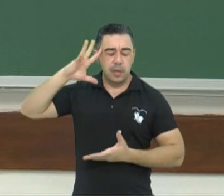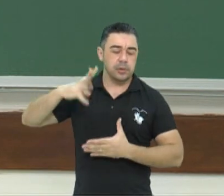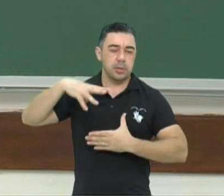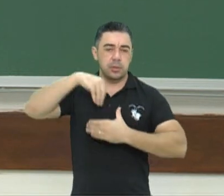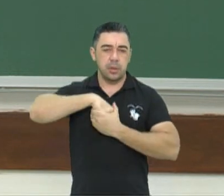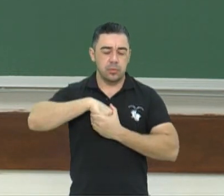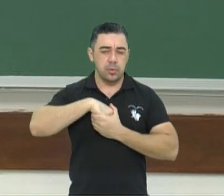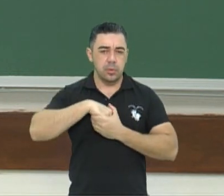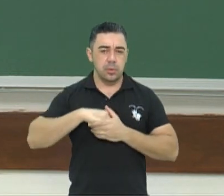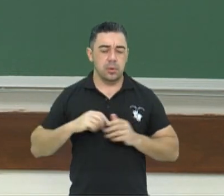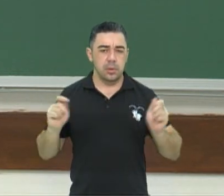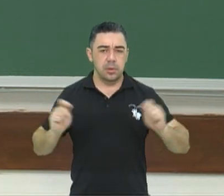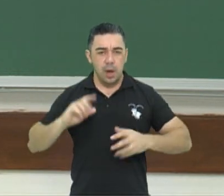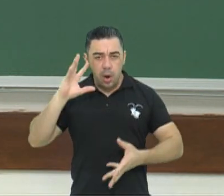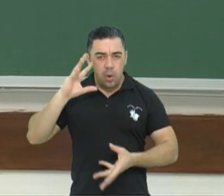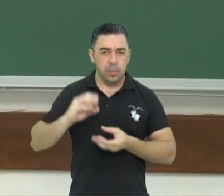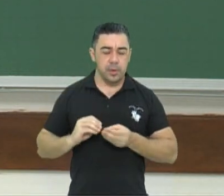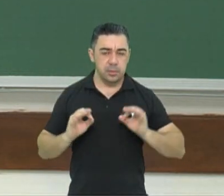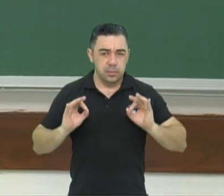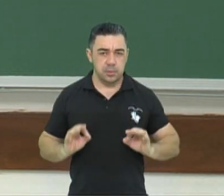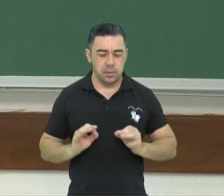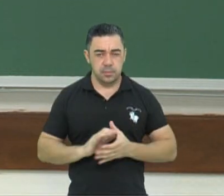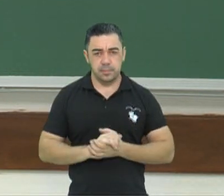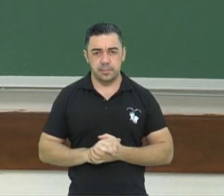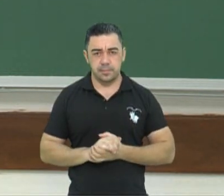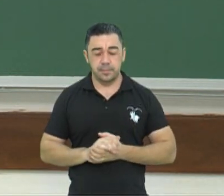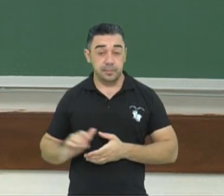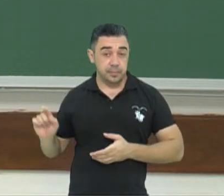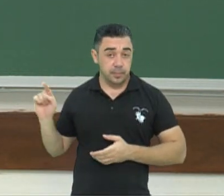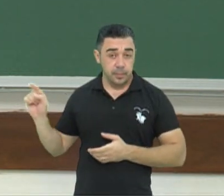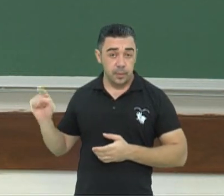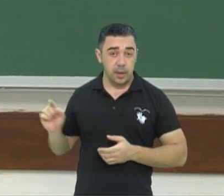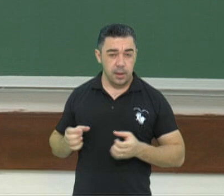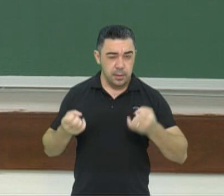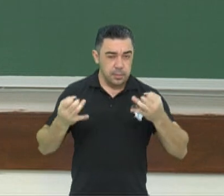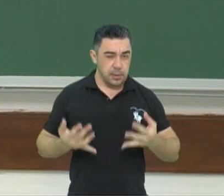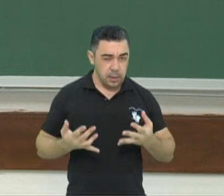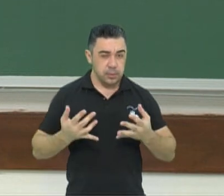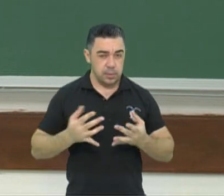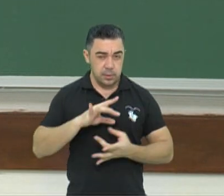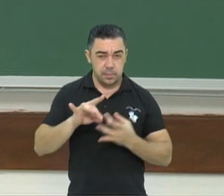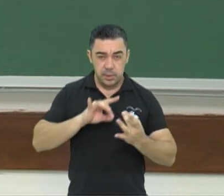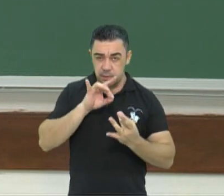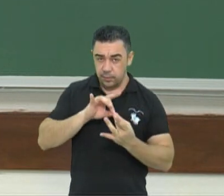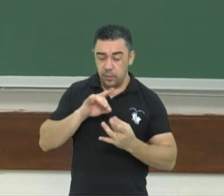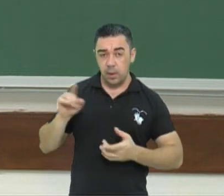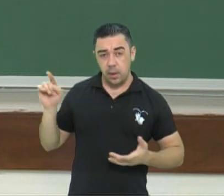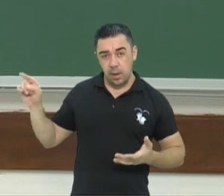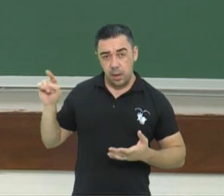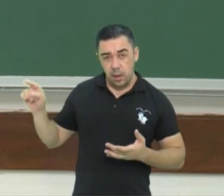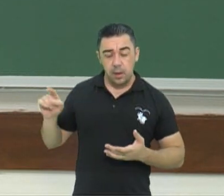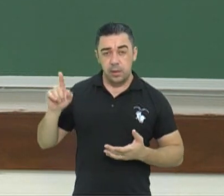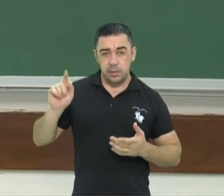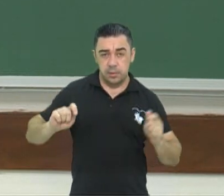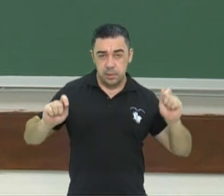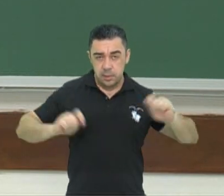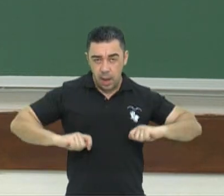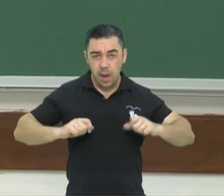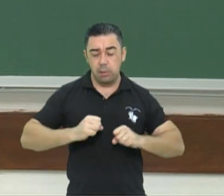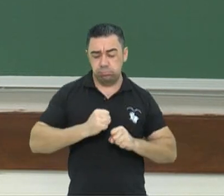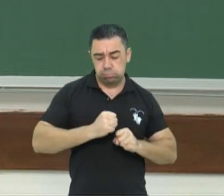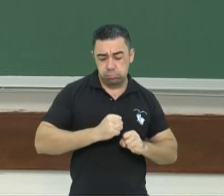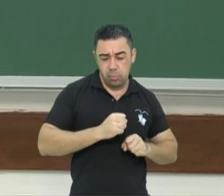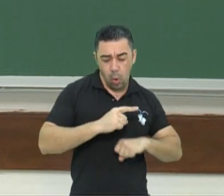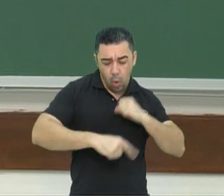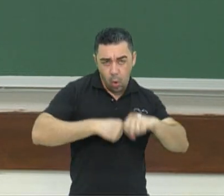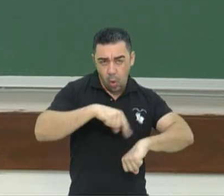ter a compreensão daquilo que está sendo apresentado. Ela está dizendo que é um tempo específico, ou seja, a performance ela pode durar muitas horas, como pode